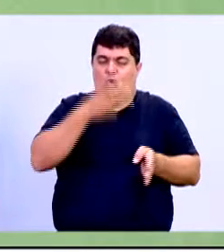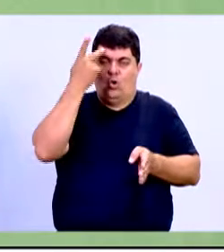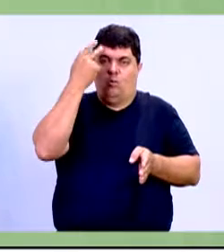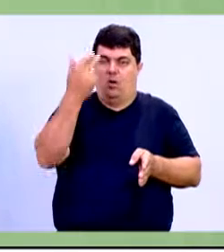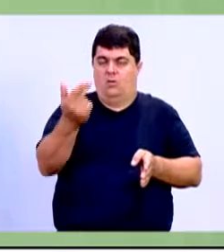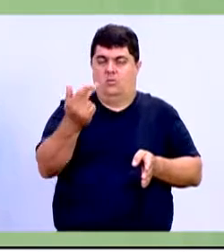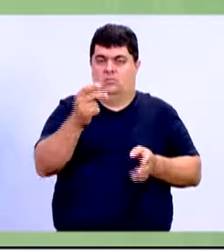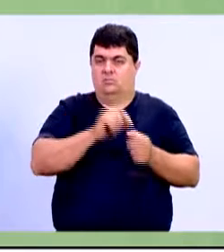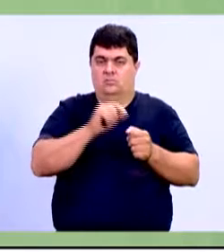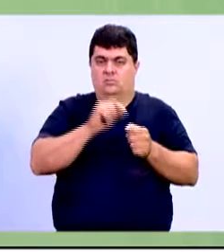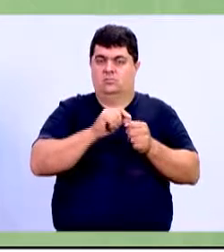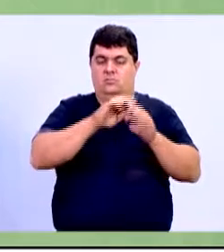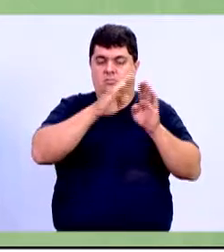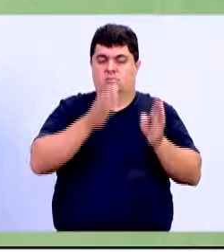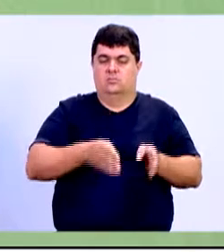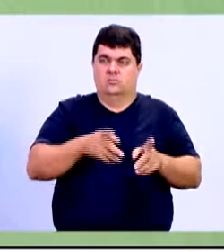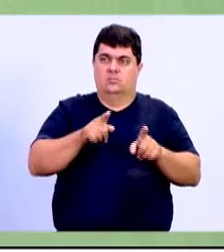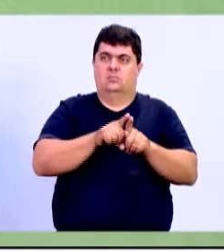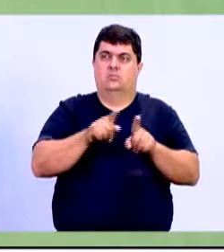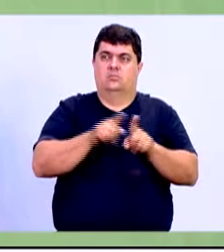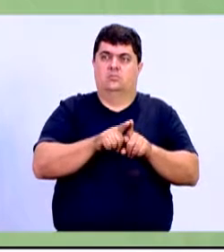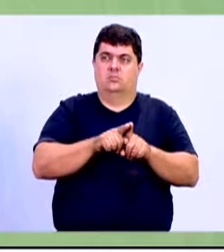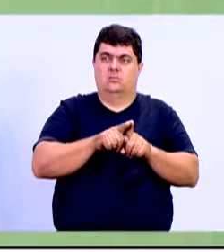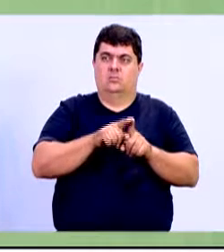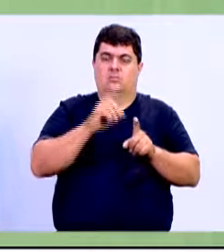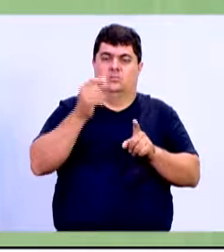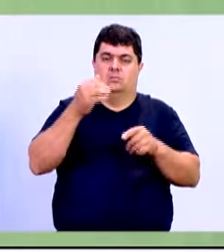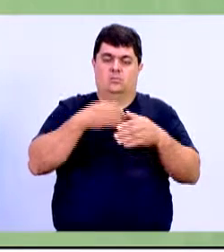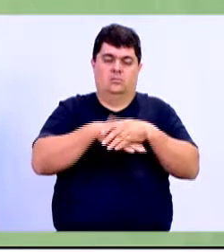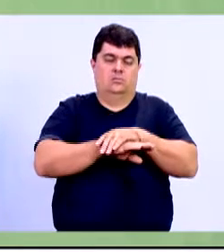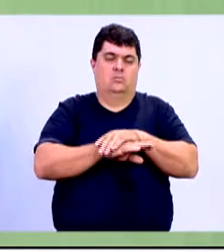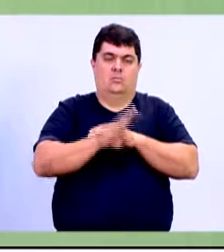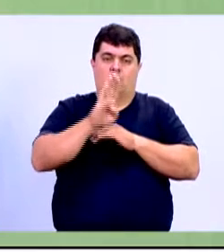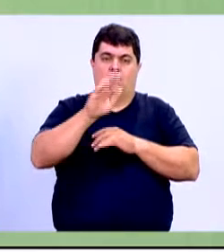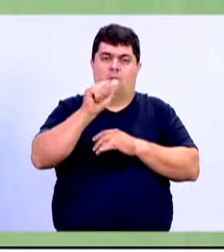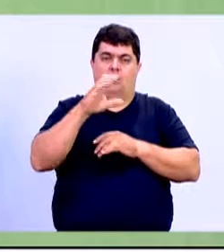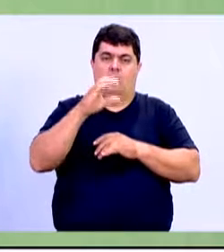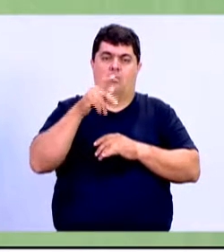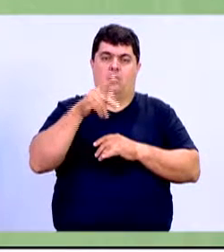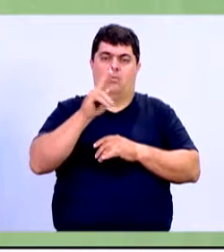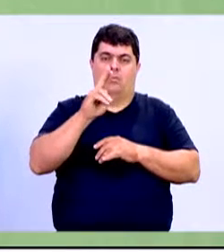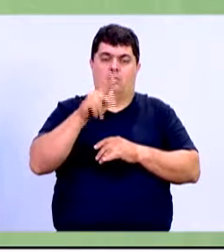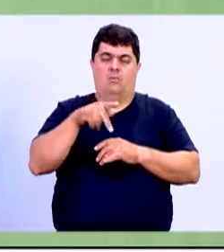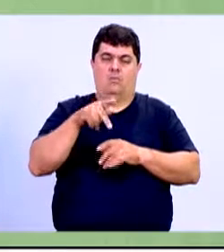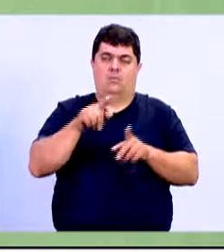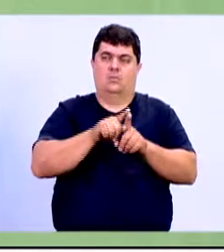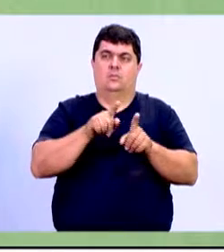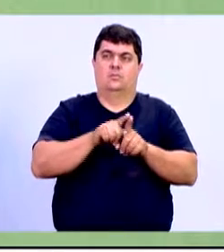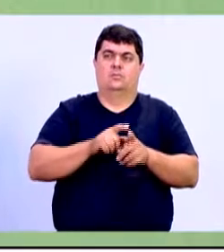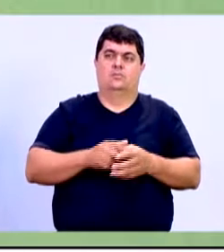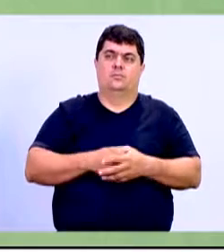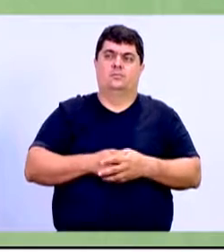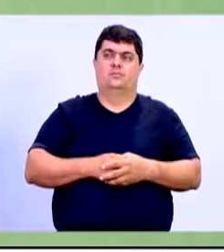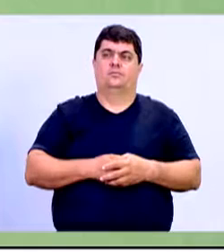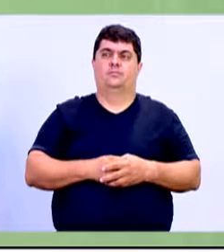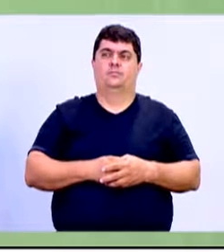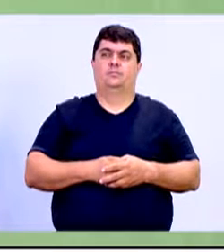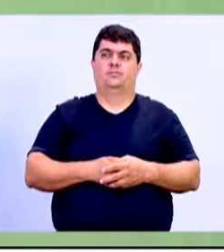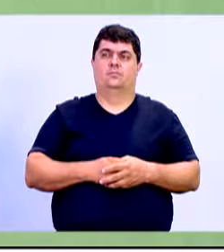aqui como servidores ou como backup desses servidores aqui de baixo.